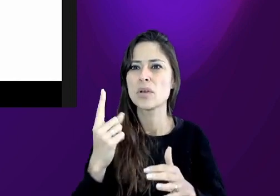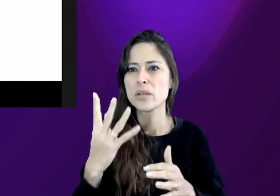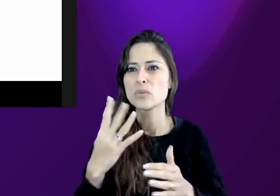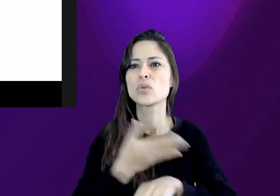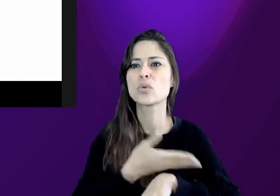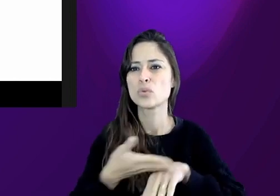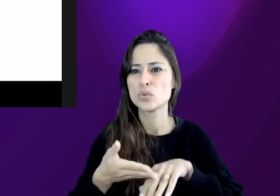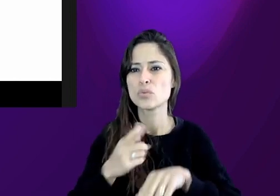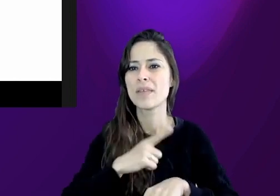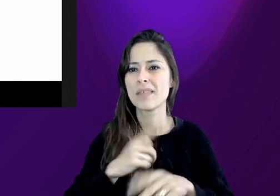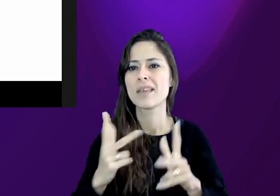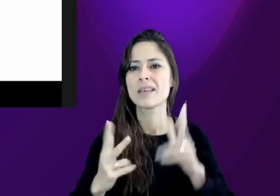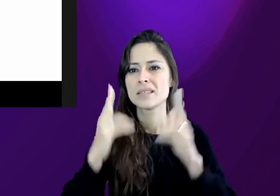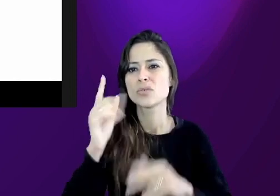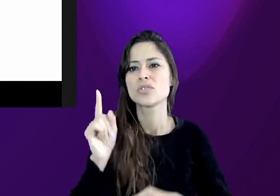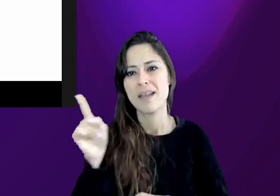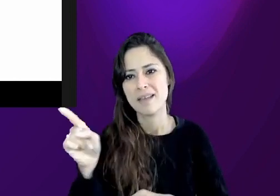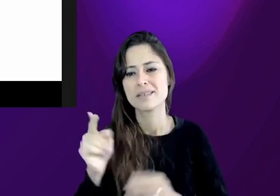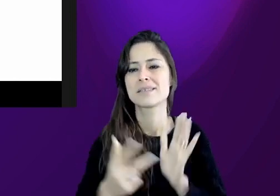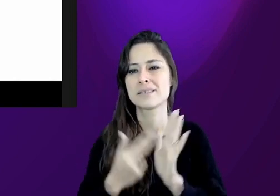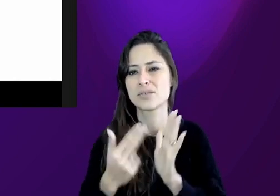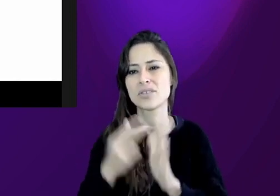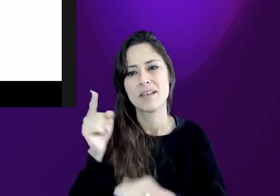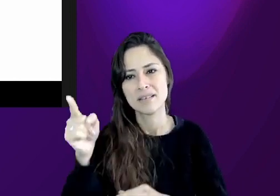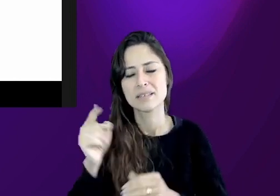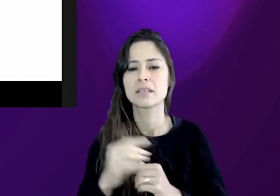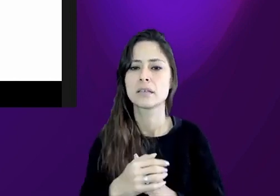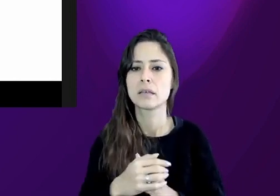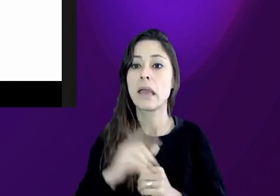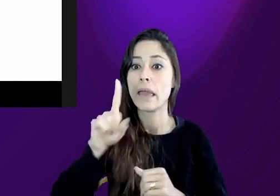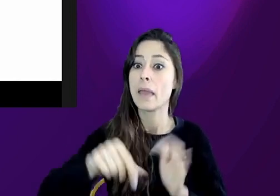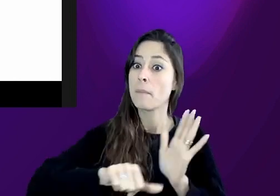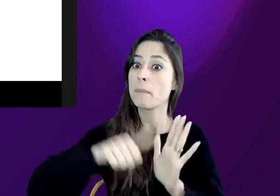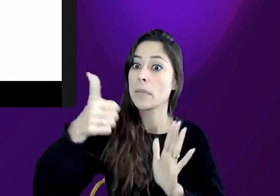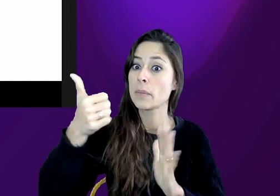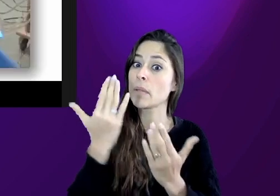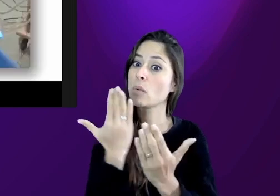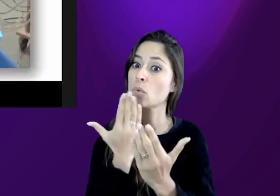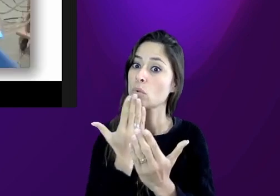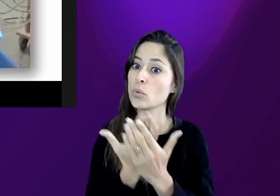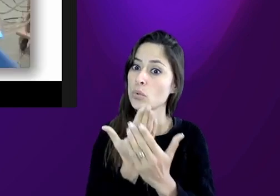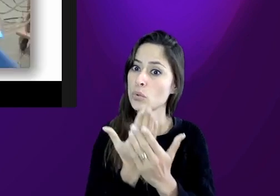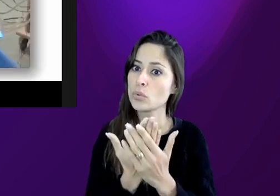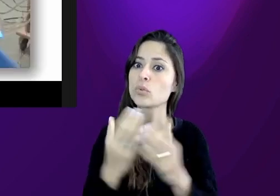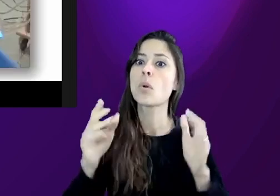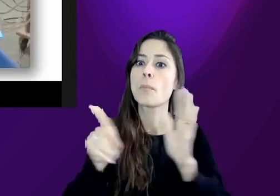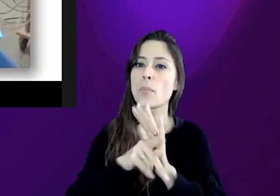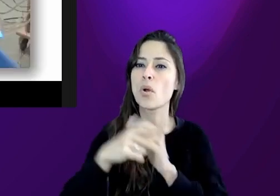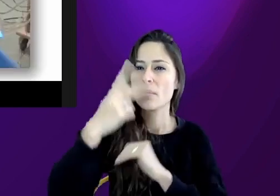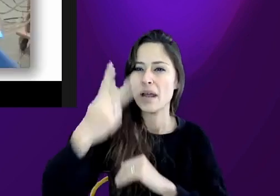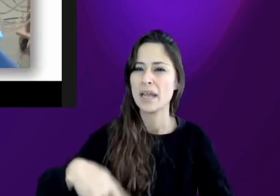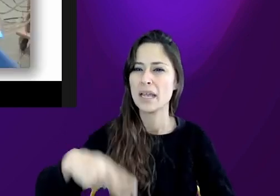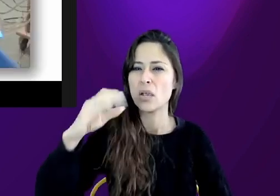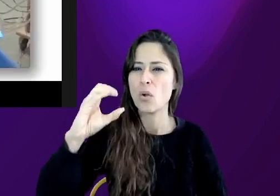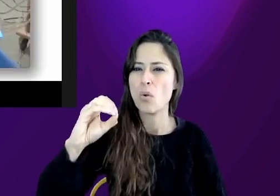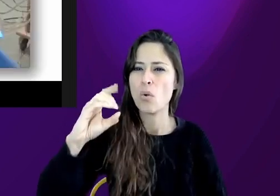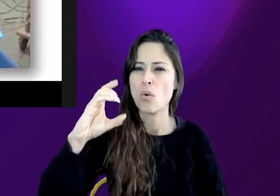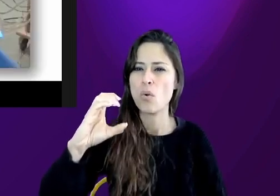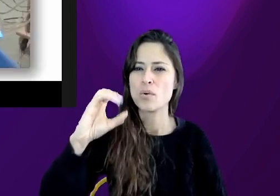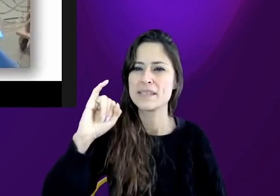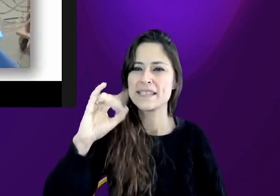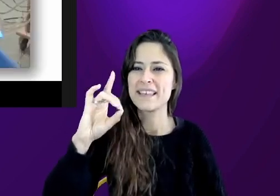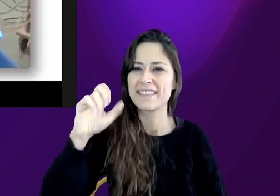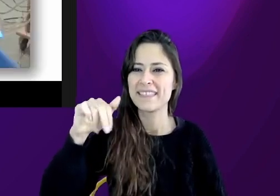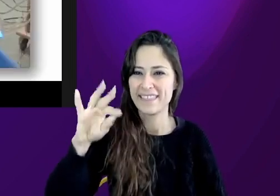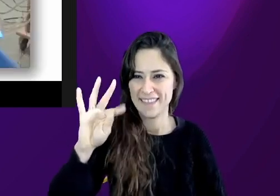estudo. Ele é o primeiro estudo ocidental randomizado, e ele foi fruto de uma sequência,